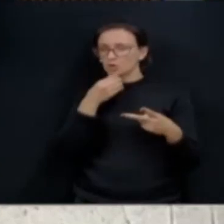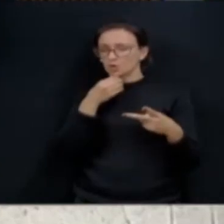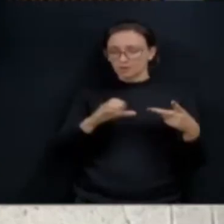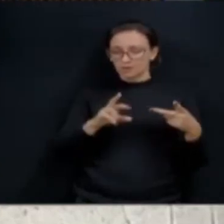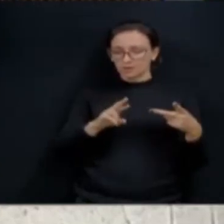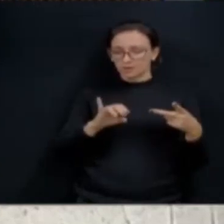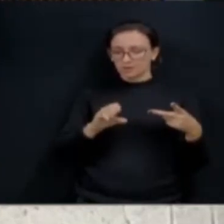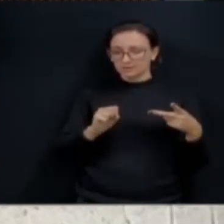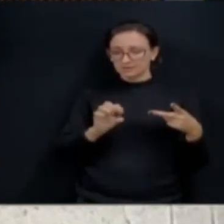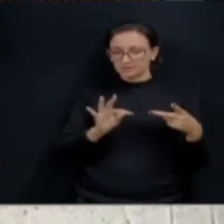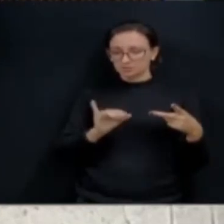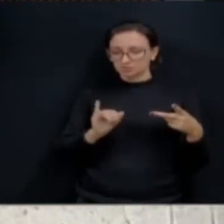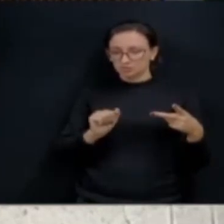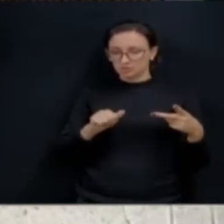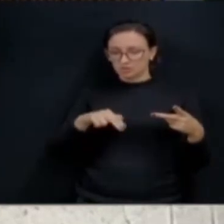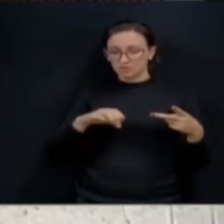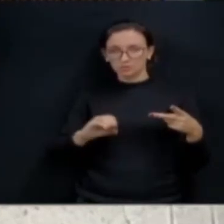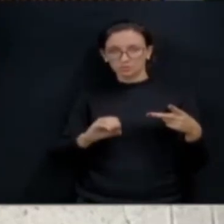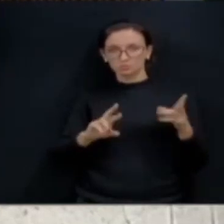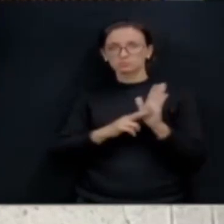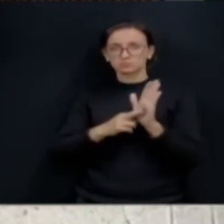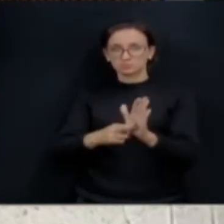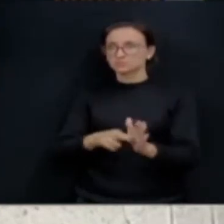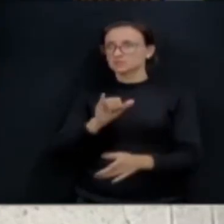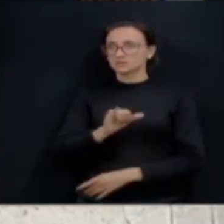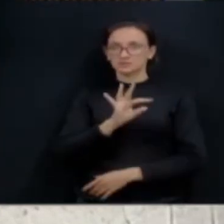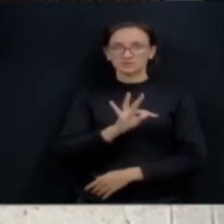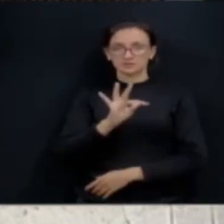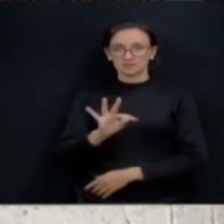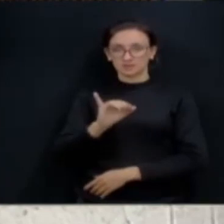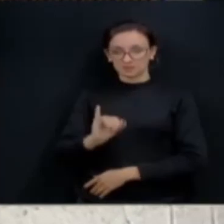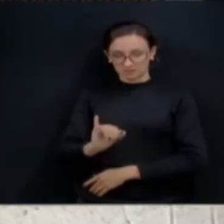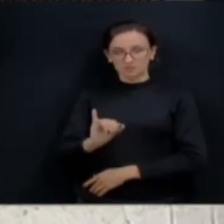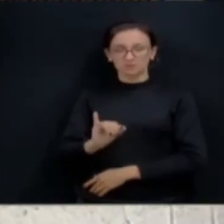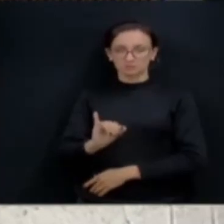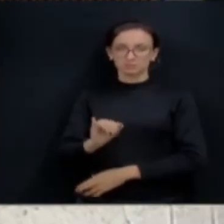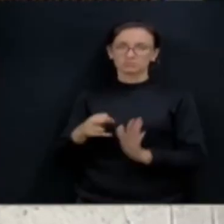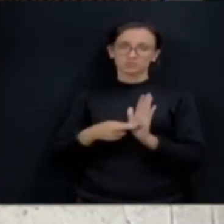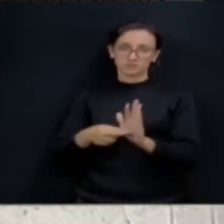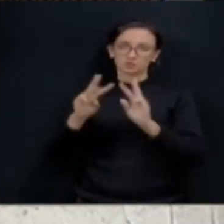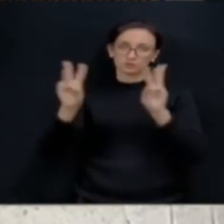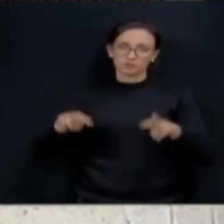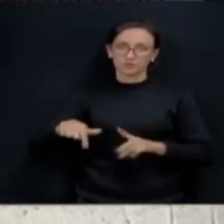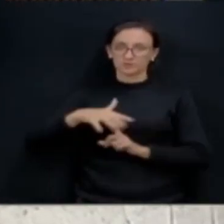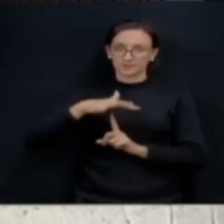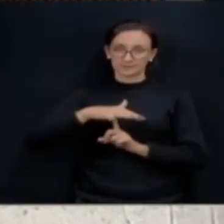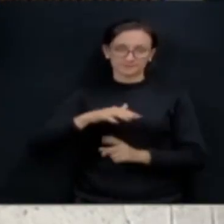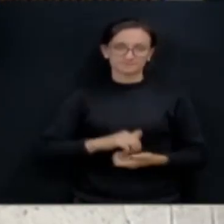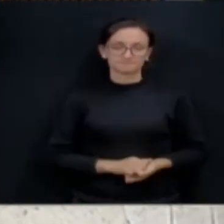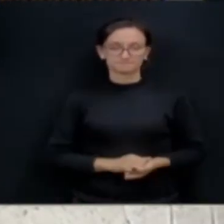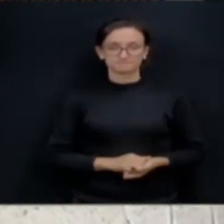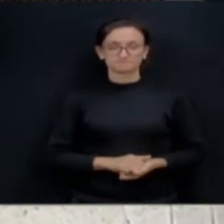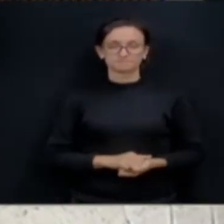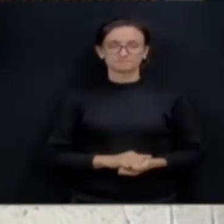verdade, Cristiano, que representa o ITTI da Universidade Federal do Paraná. Essa reunião